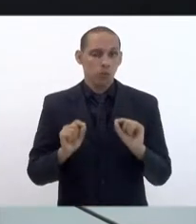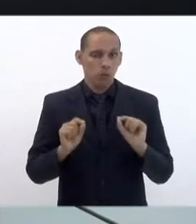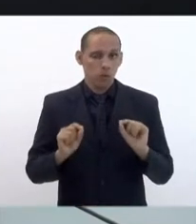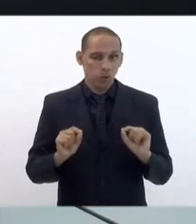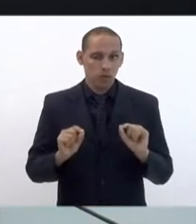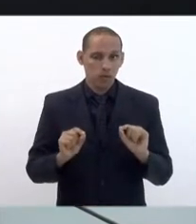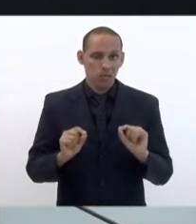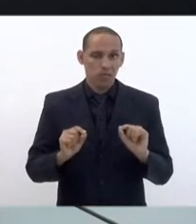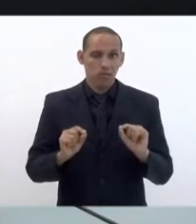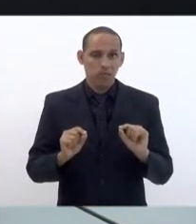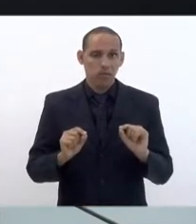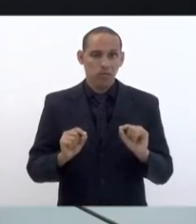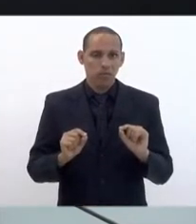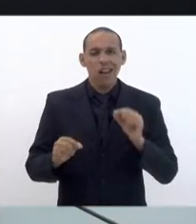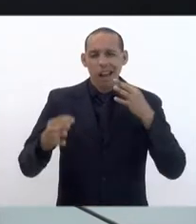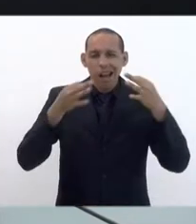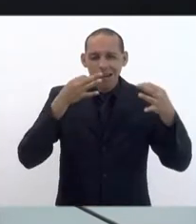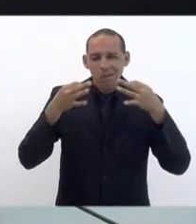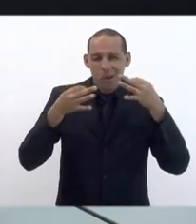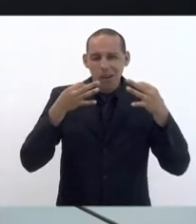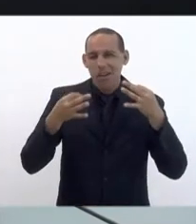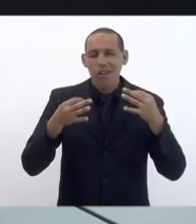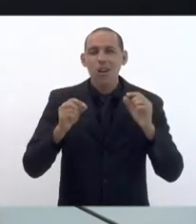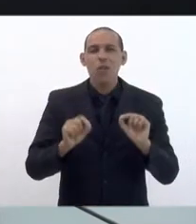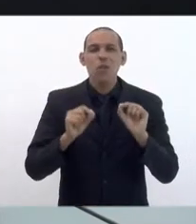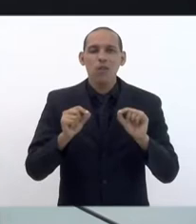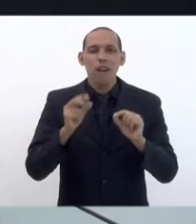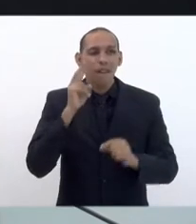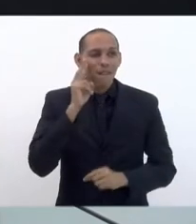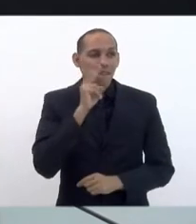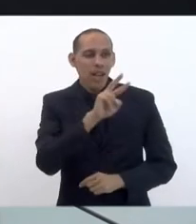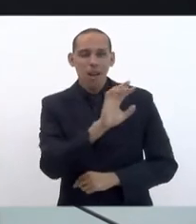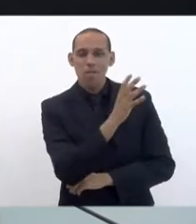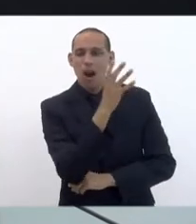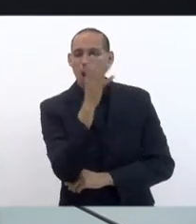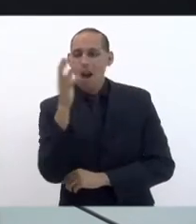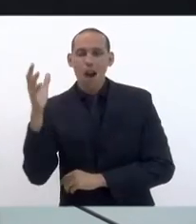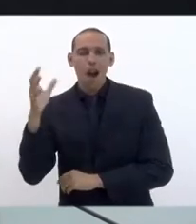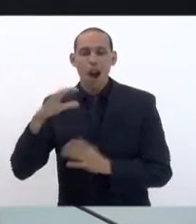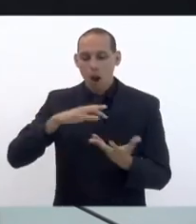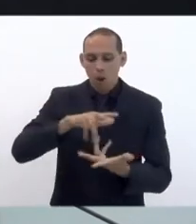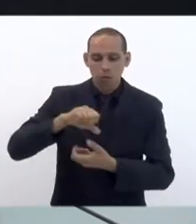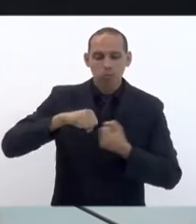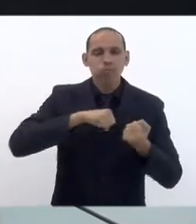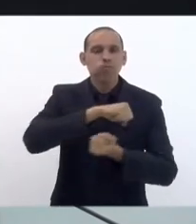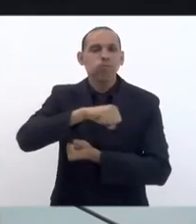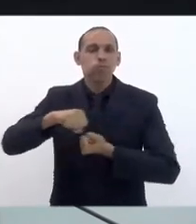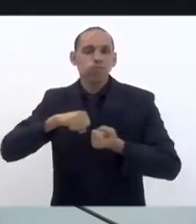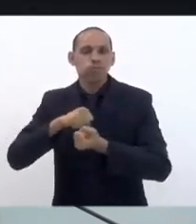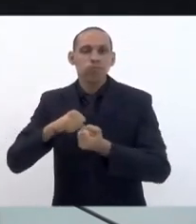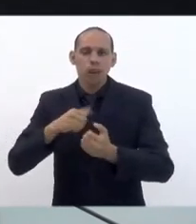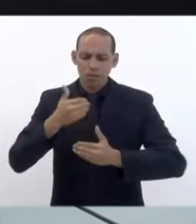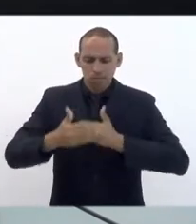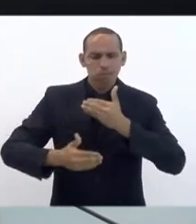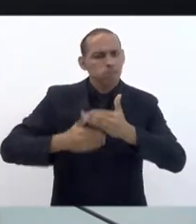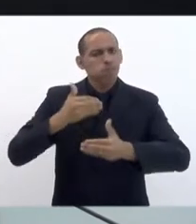incentivar, sob o ponto de vista da hélice do meio ambiente e da sustentabilidade, avançar